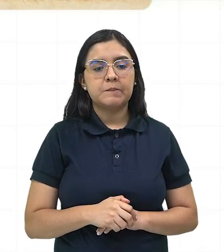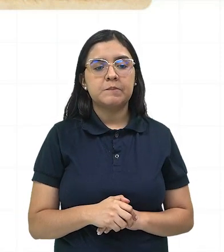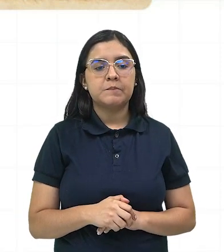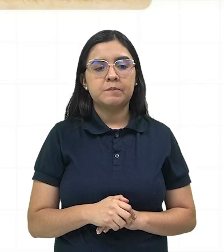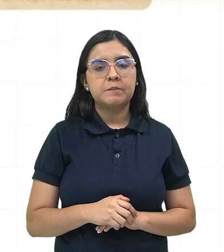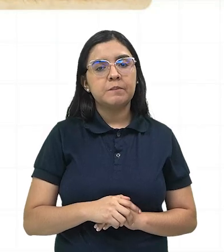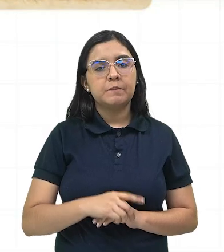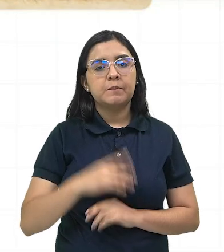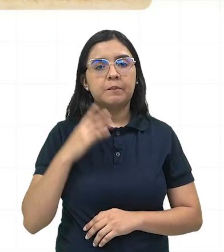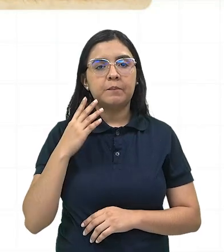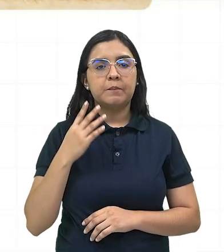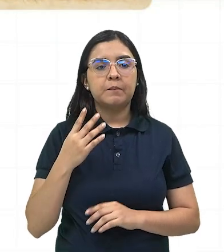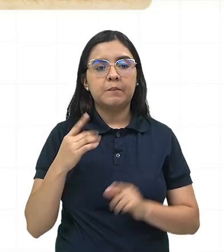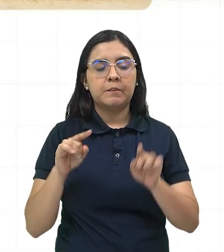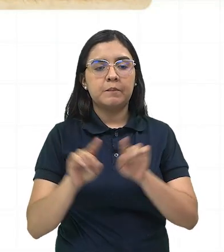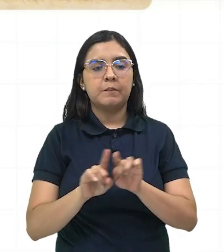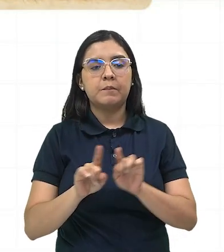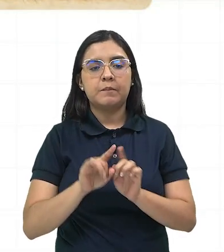a teologia